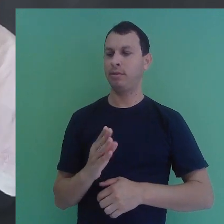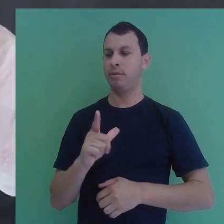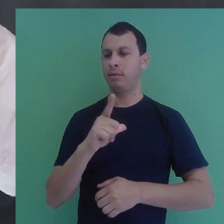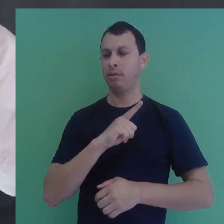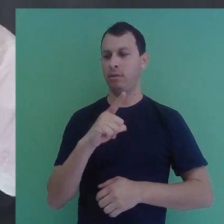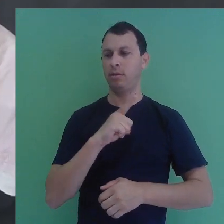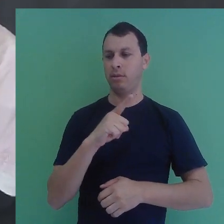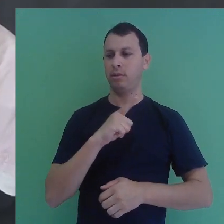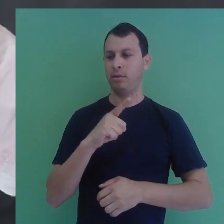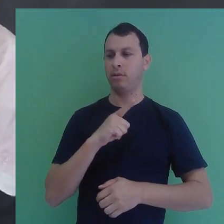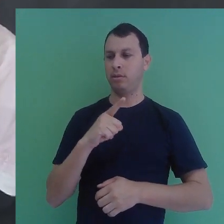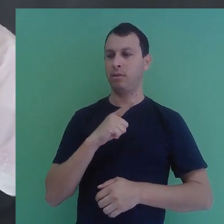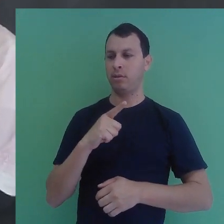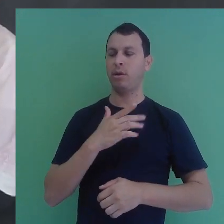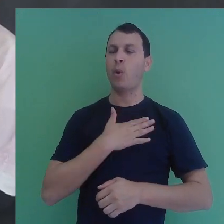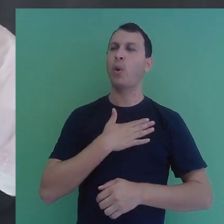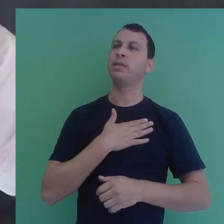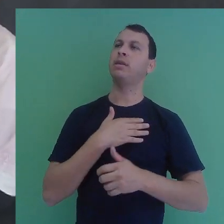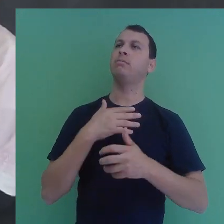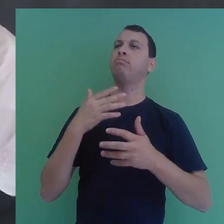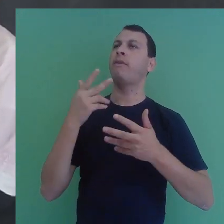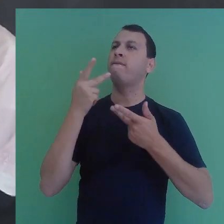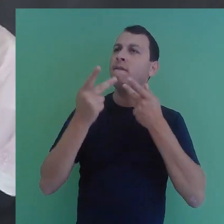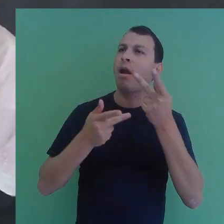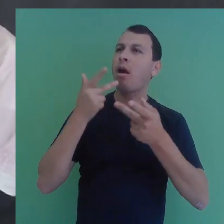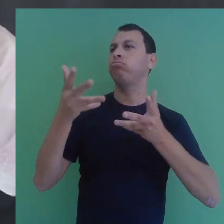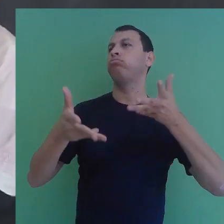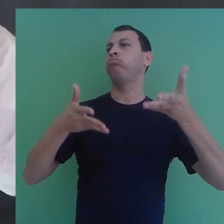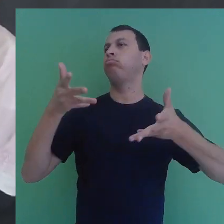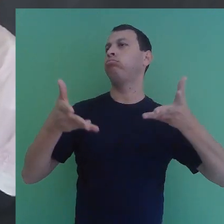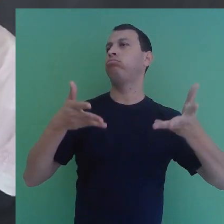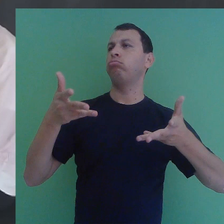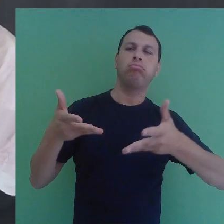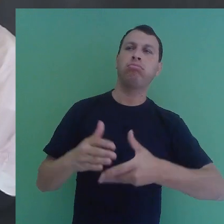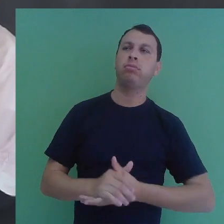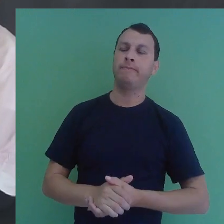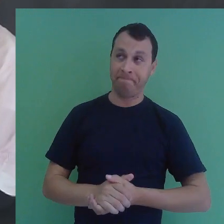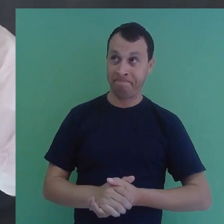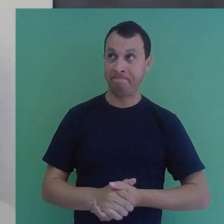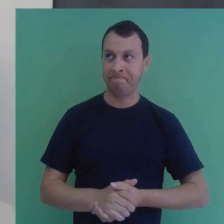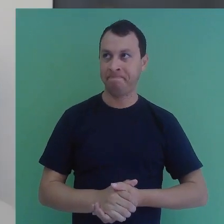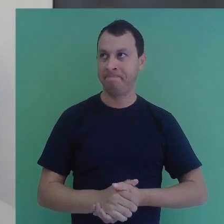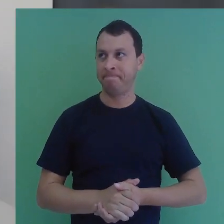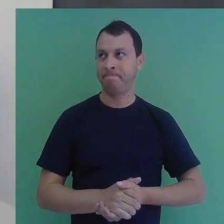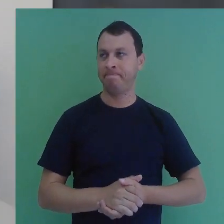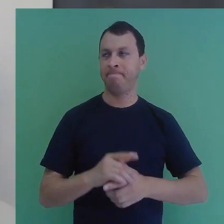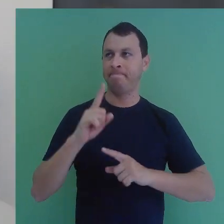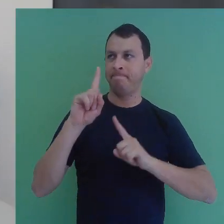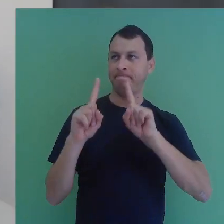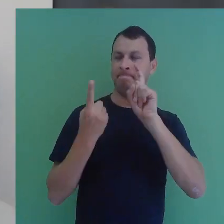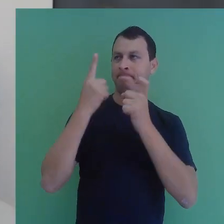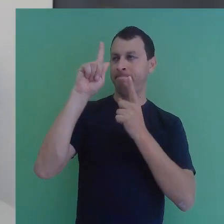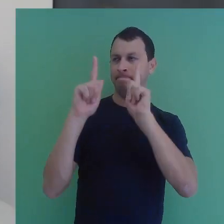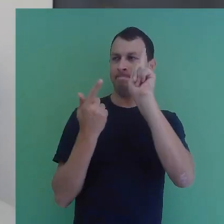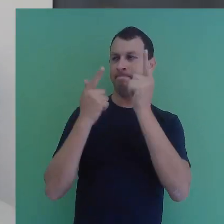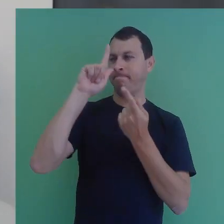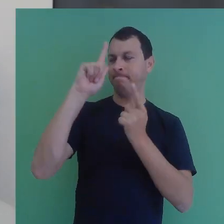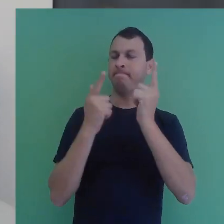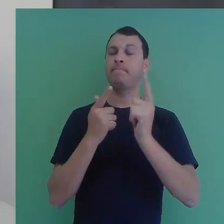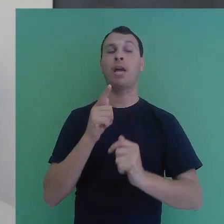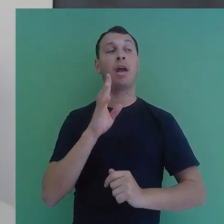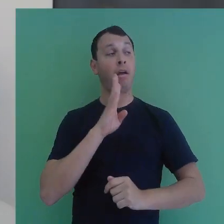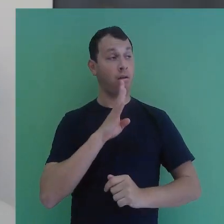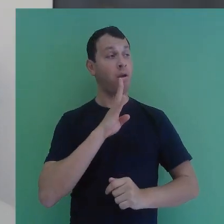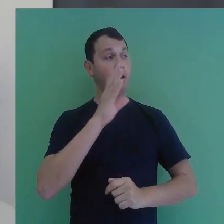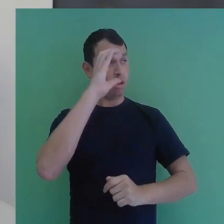lugares que falam português, as pessoas gostam de falar assim, gesticulando. Eu próprio falo assim. Isso. E aí é legal você ter falado isso,